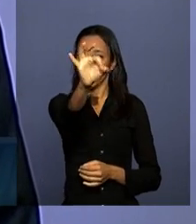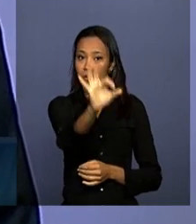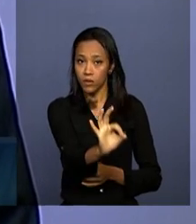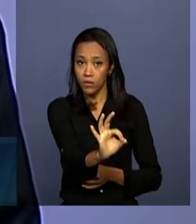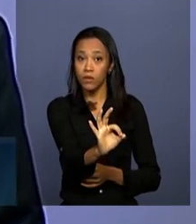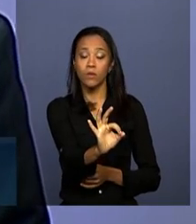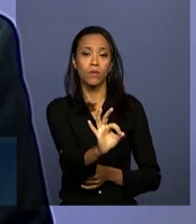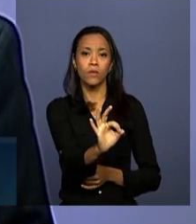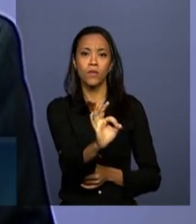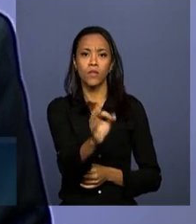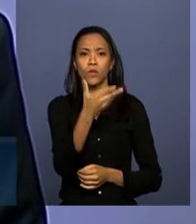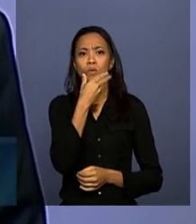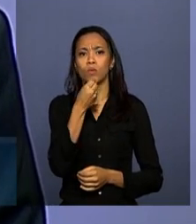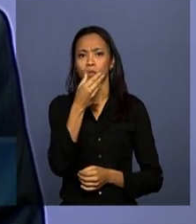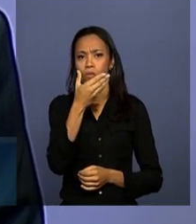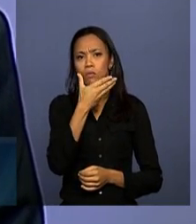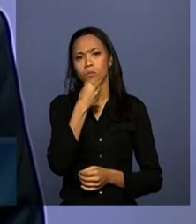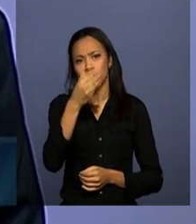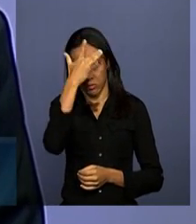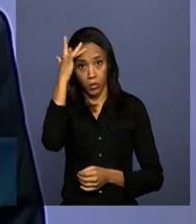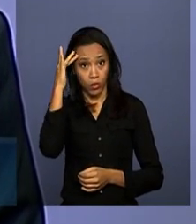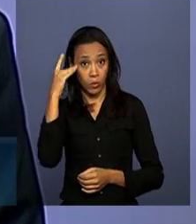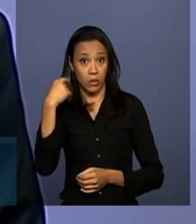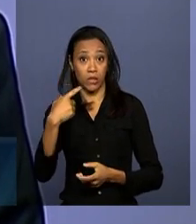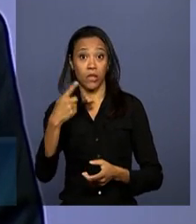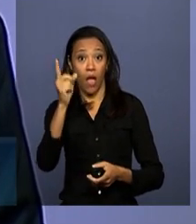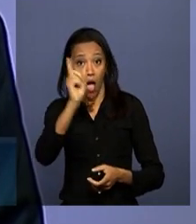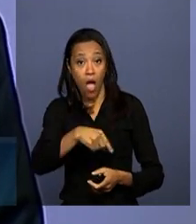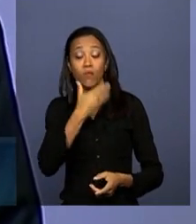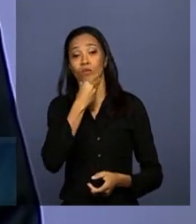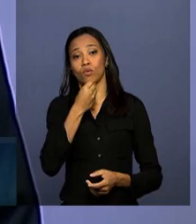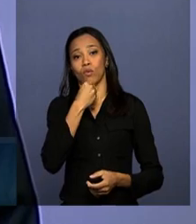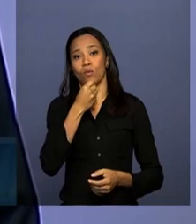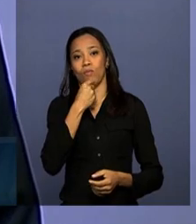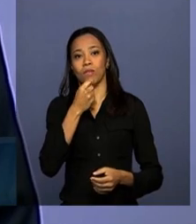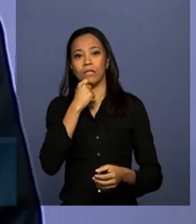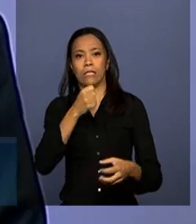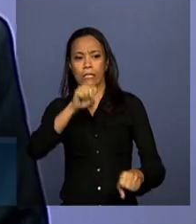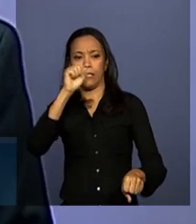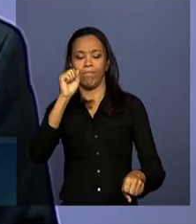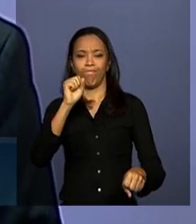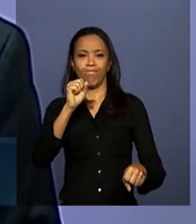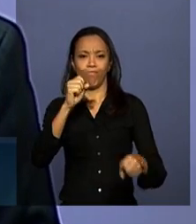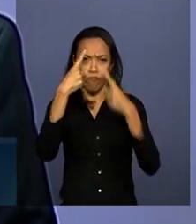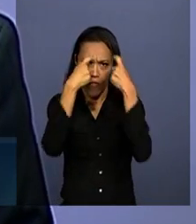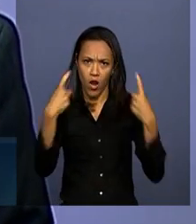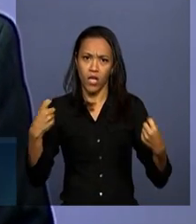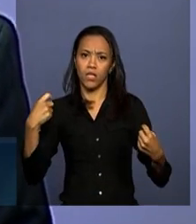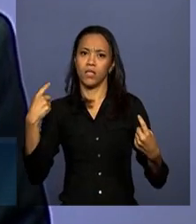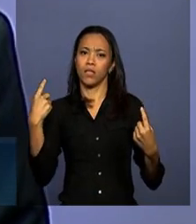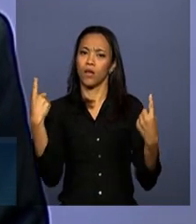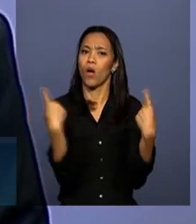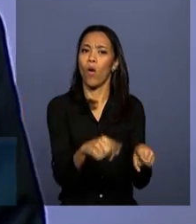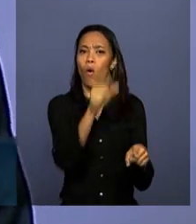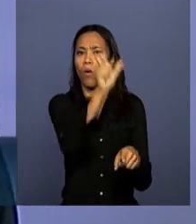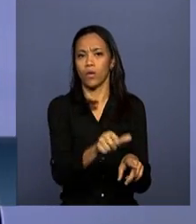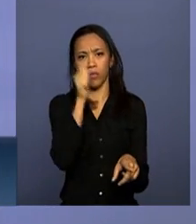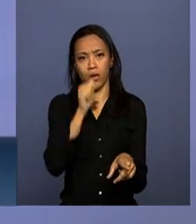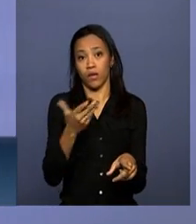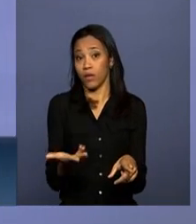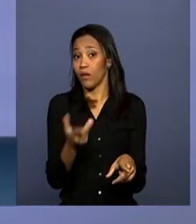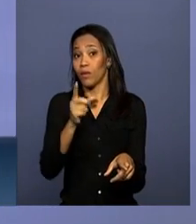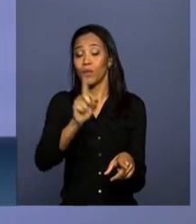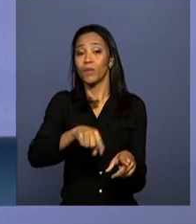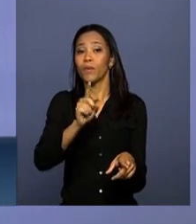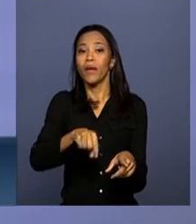45% dos agressores foram os companheiros, os homens com quem elas se relacionam. Portanto, nós não estamos lidando com